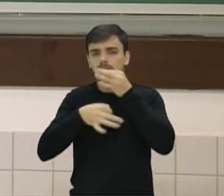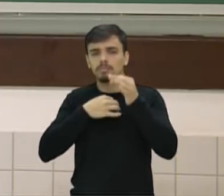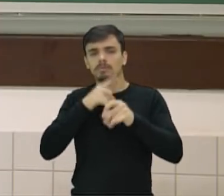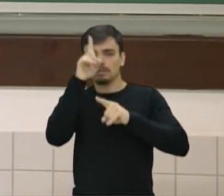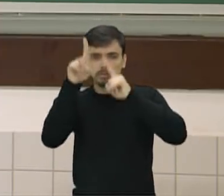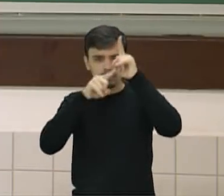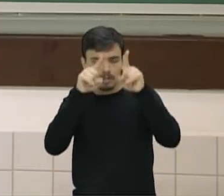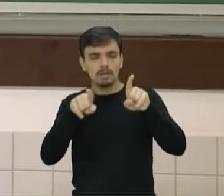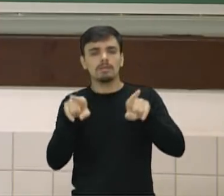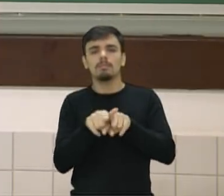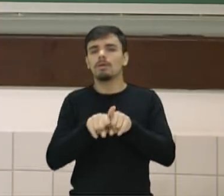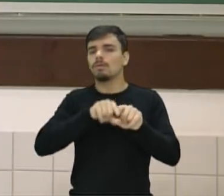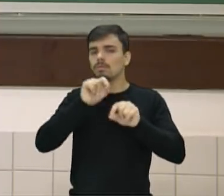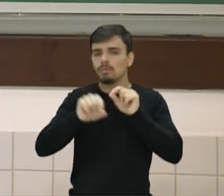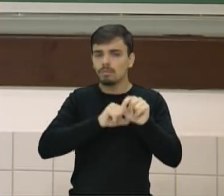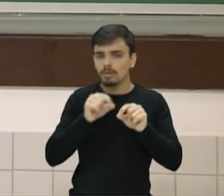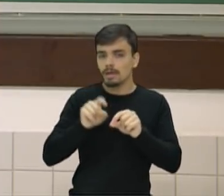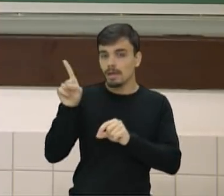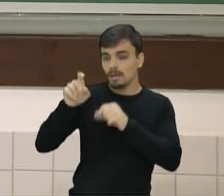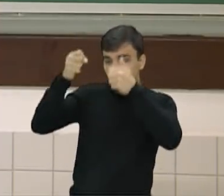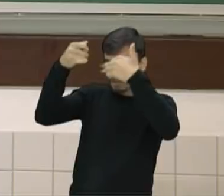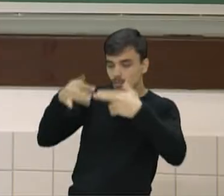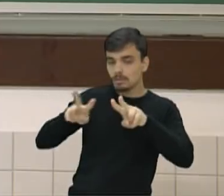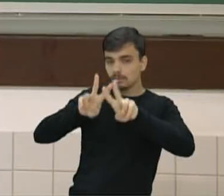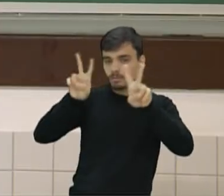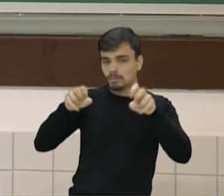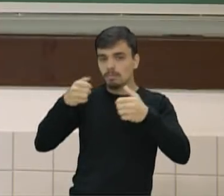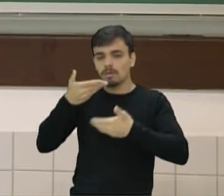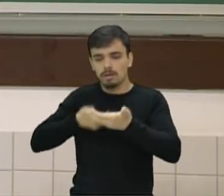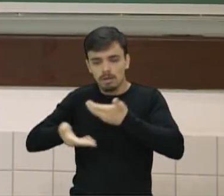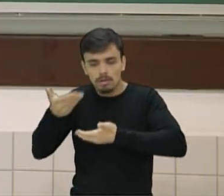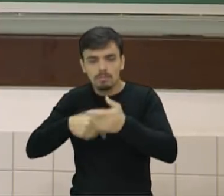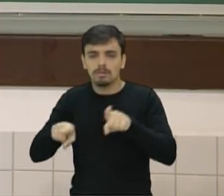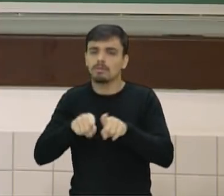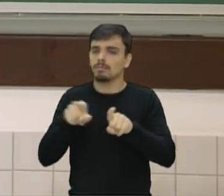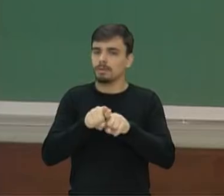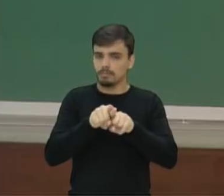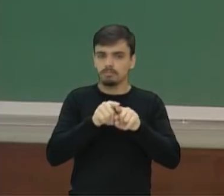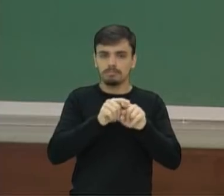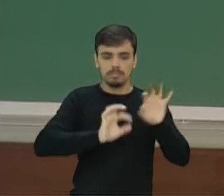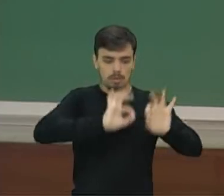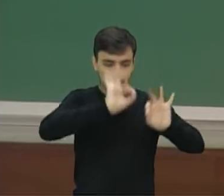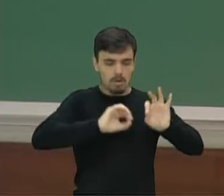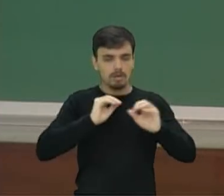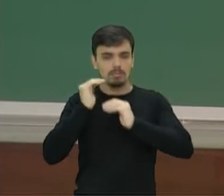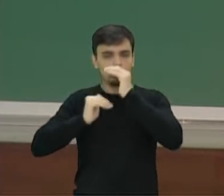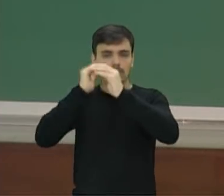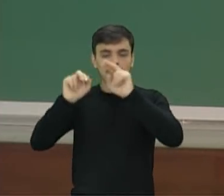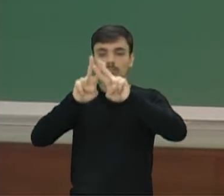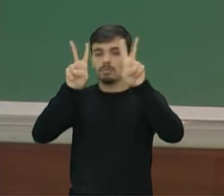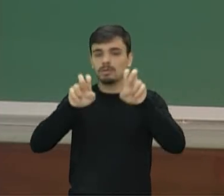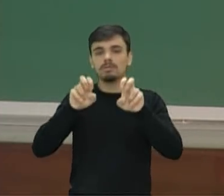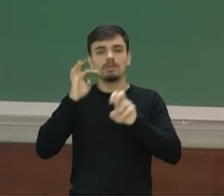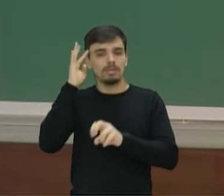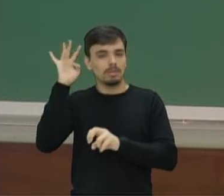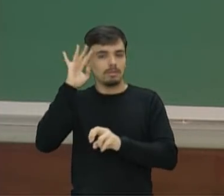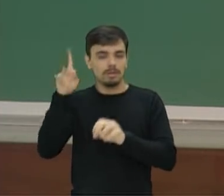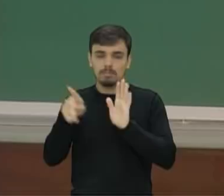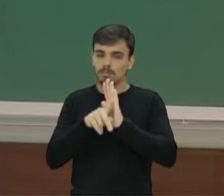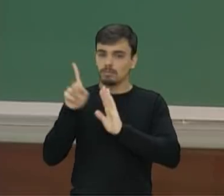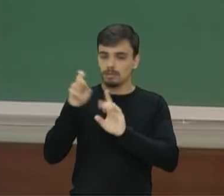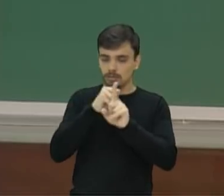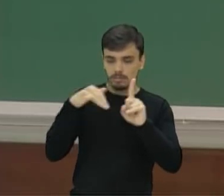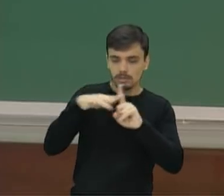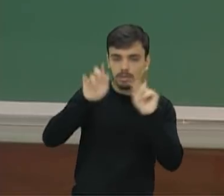uma intervenção. Durkheim fala de harmonia, de ordem e progresso, por isso que a teoria dele sobre a sociedade pode